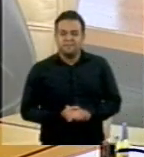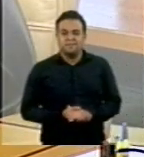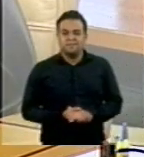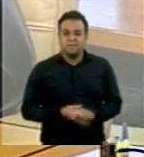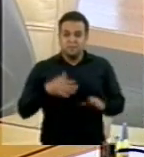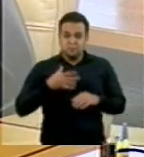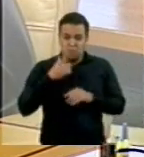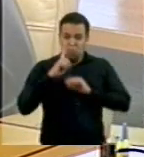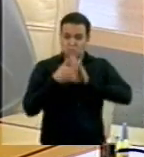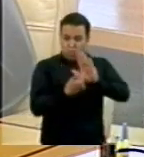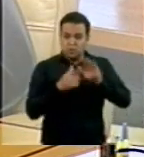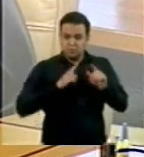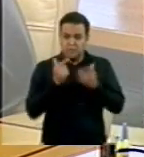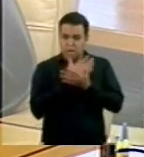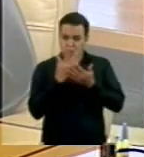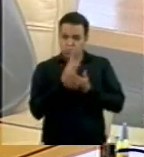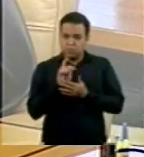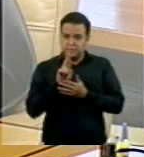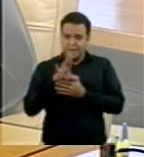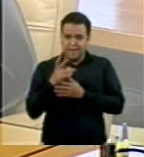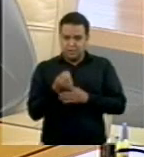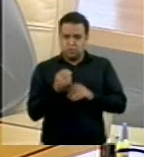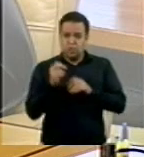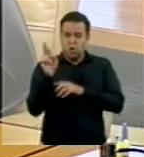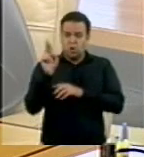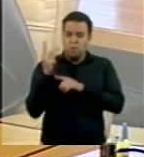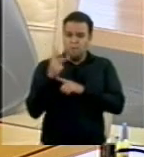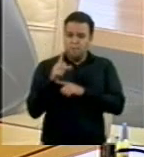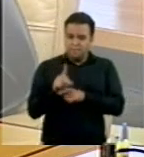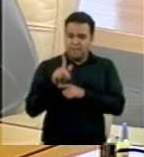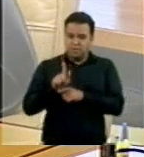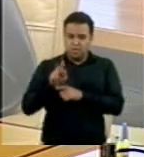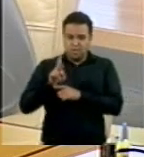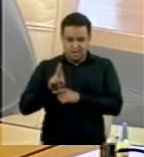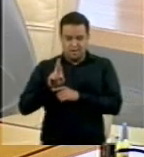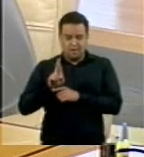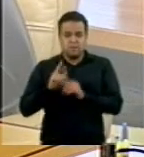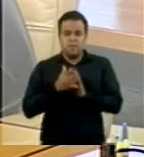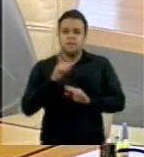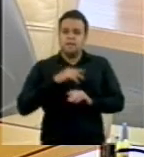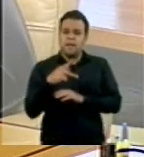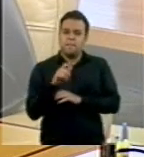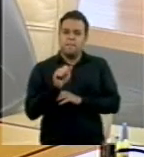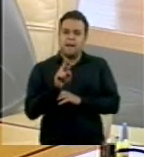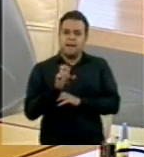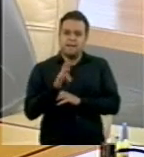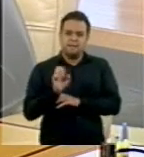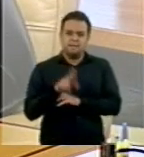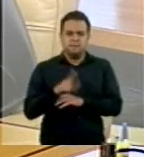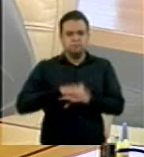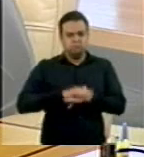do parecer, portanto, da Procuradoria-Geral da República, assentado fundamentalmente o parecer na doutrina de